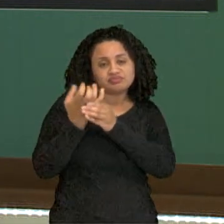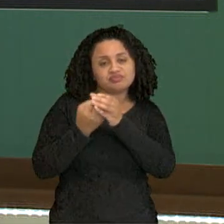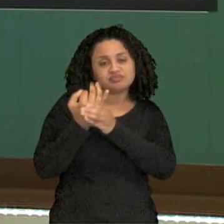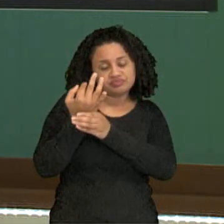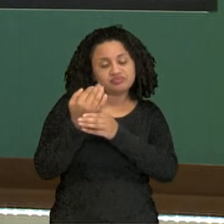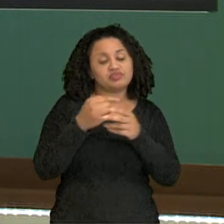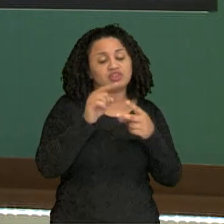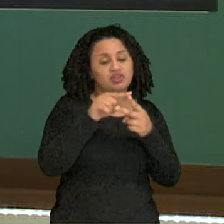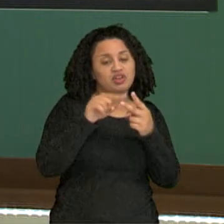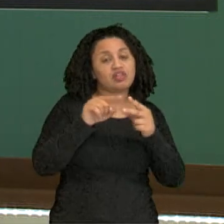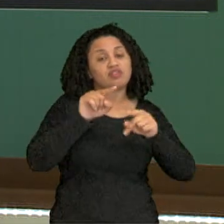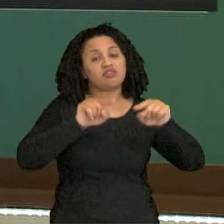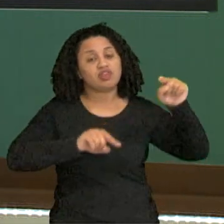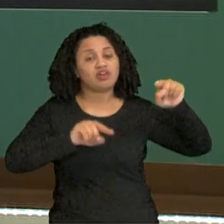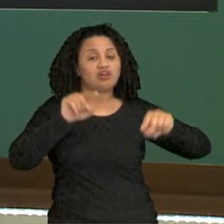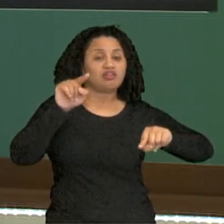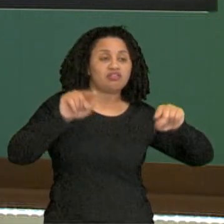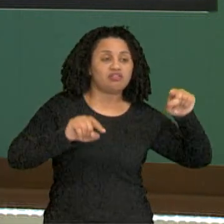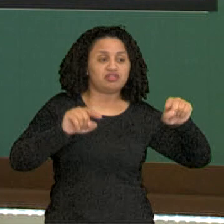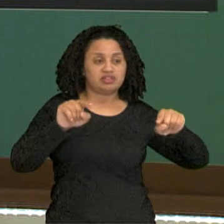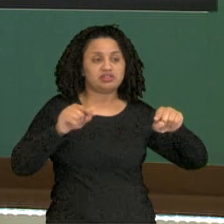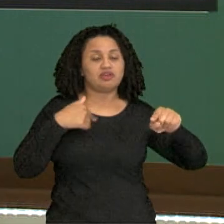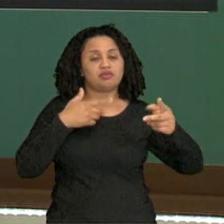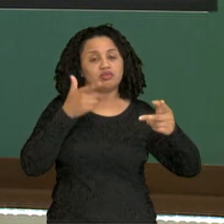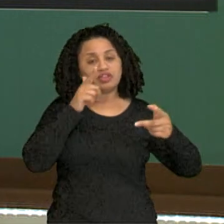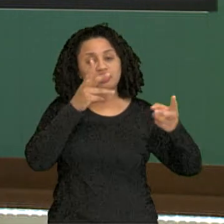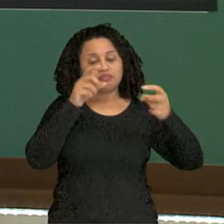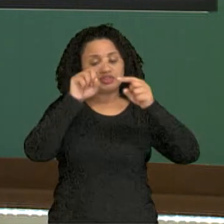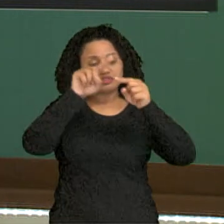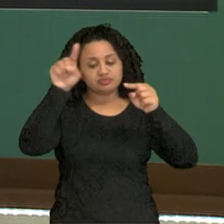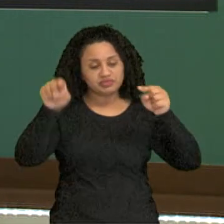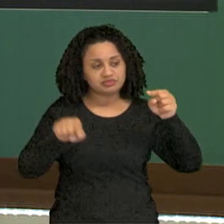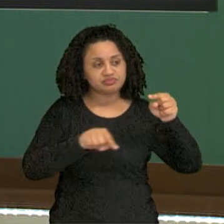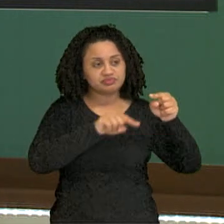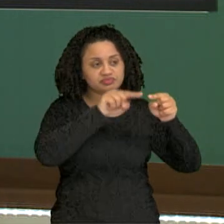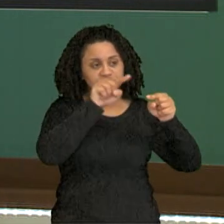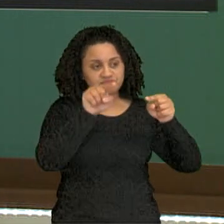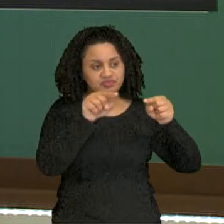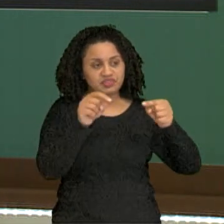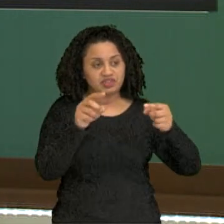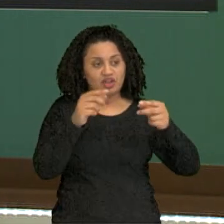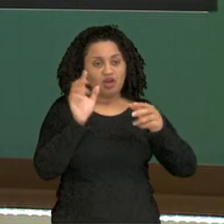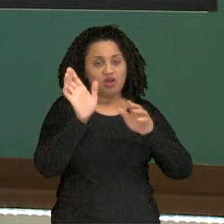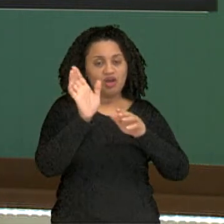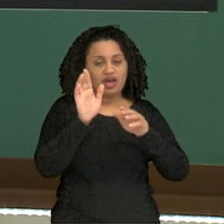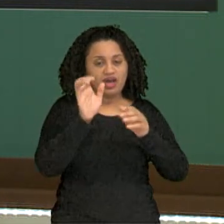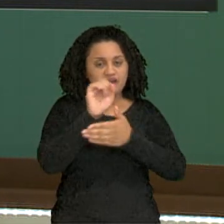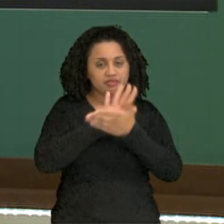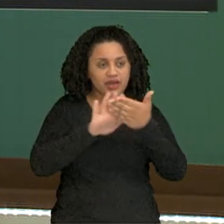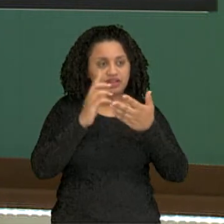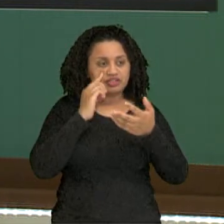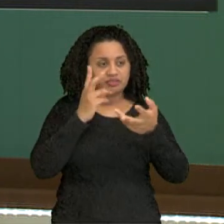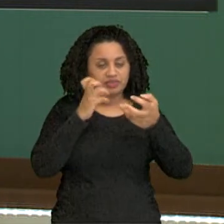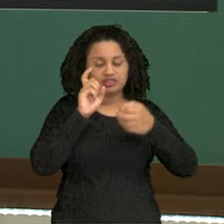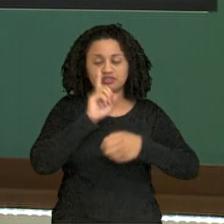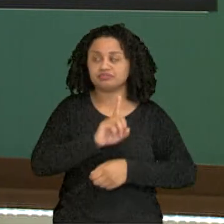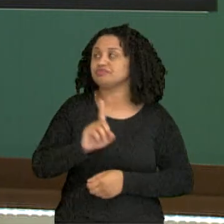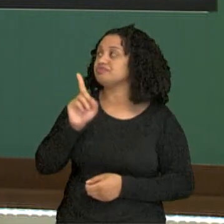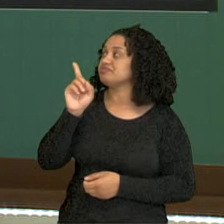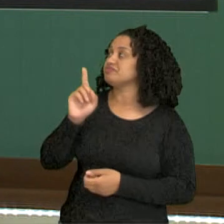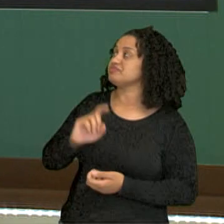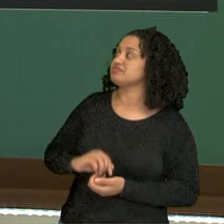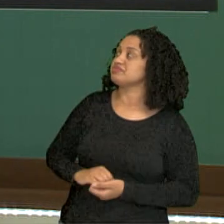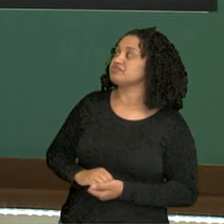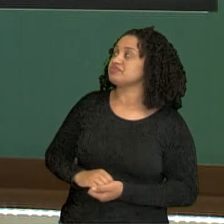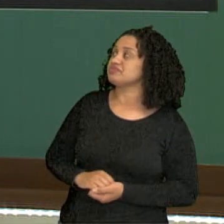gametófito, ora esporófito. Você vai perceber nessa imagem que aquela estrutura que lembrava